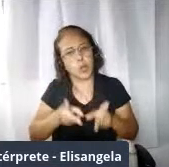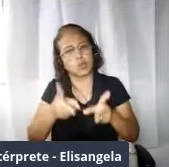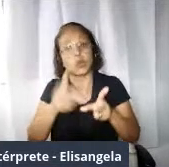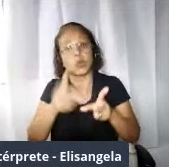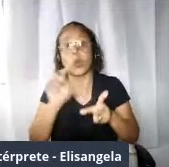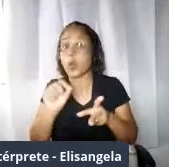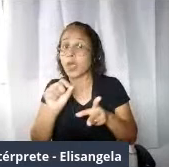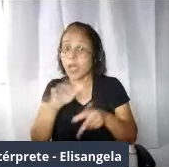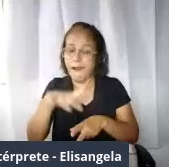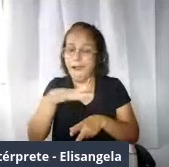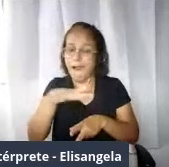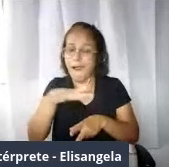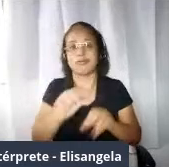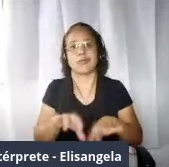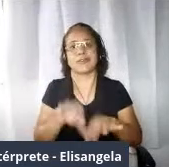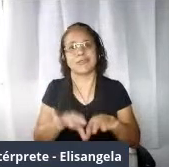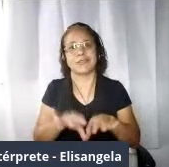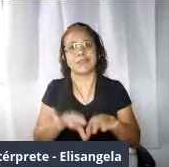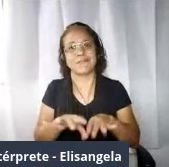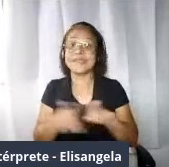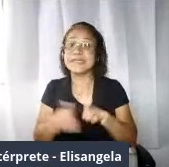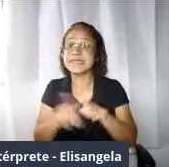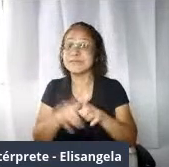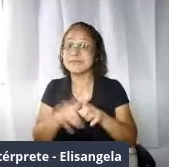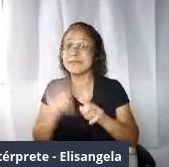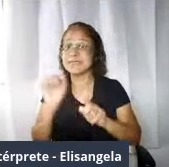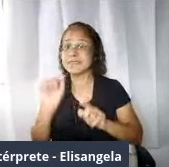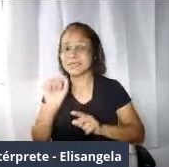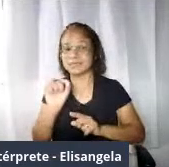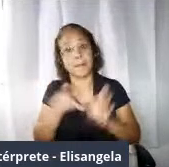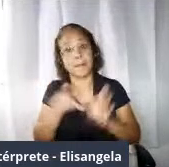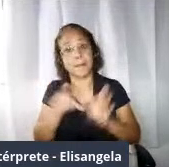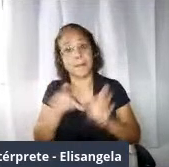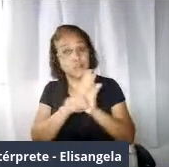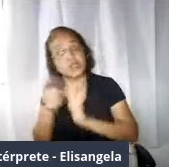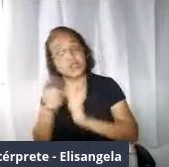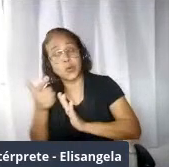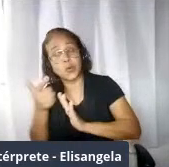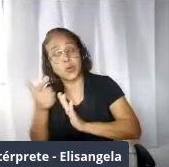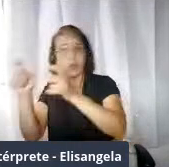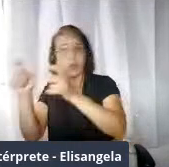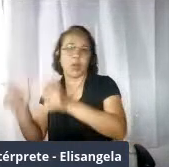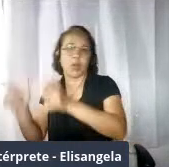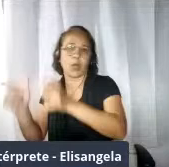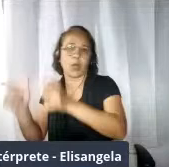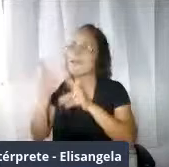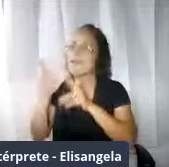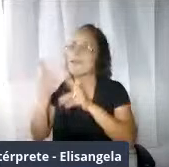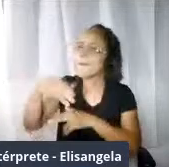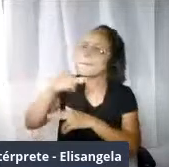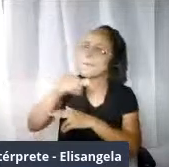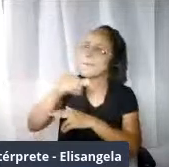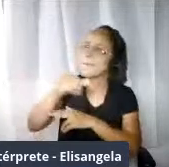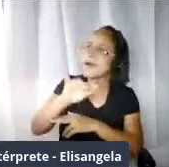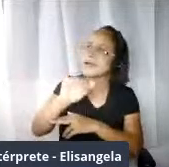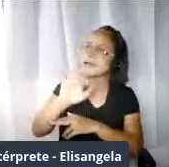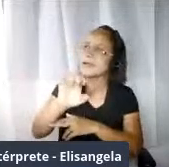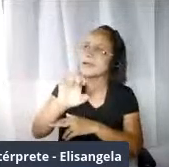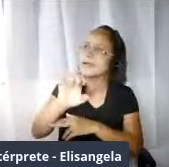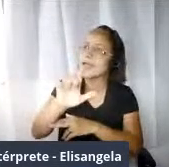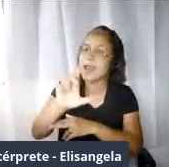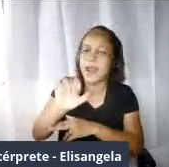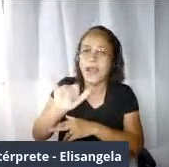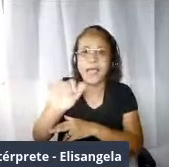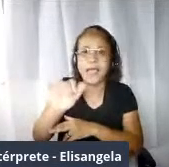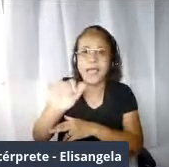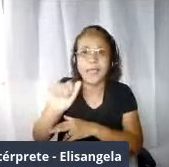tempo, eu fui conhecendo pesquisas feitas em outros lugares, como a da Marileia Cruz, né, que é do Maranhão, mas